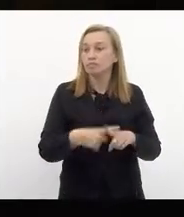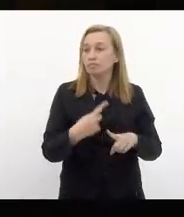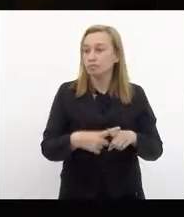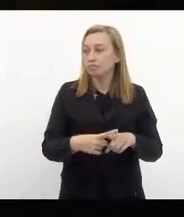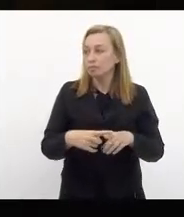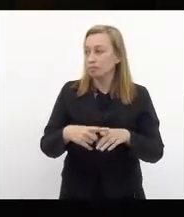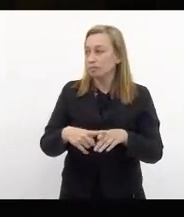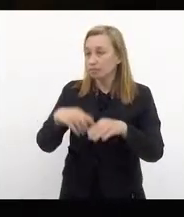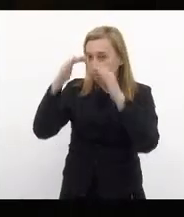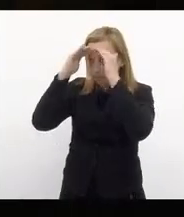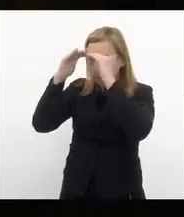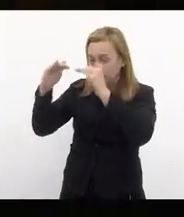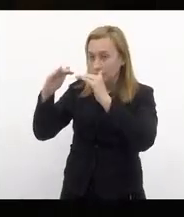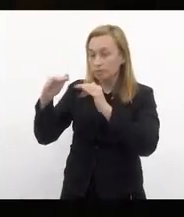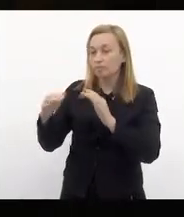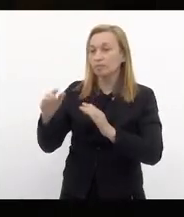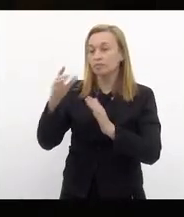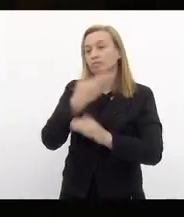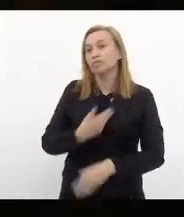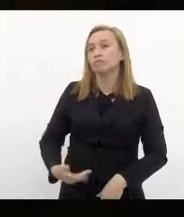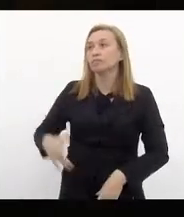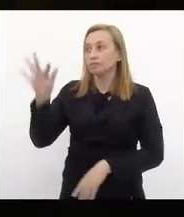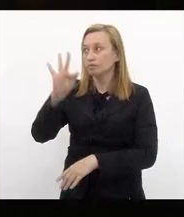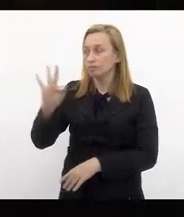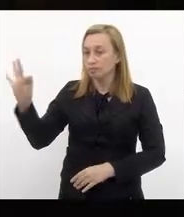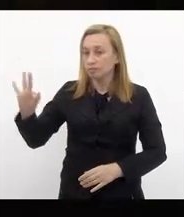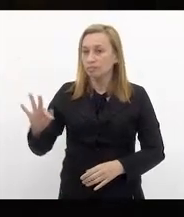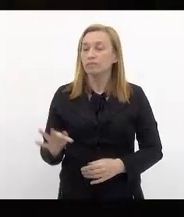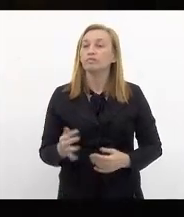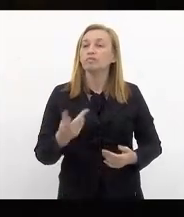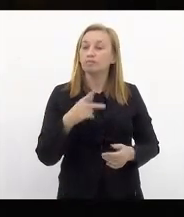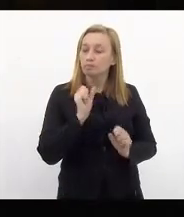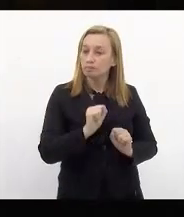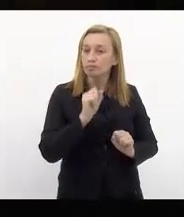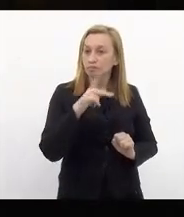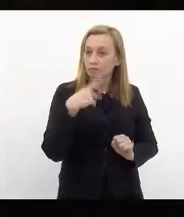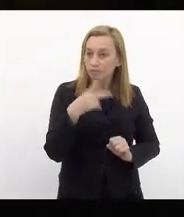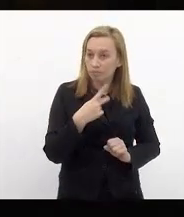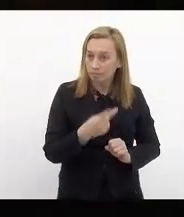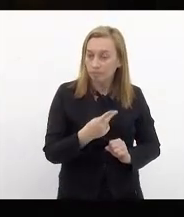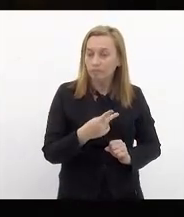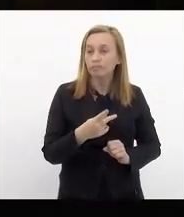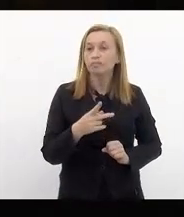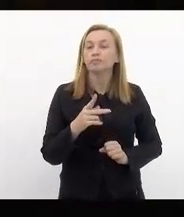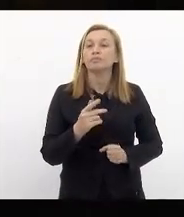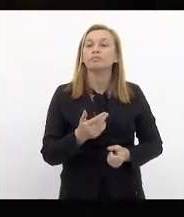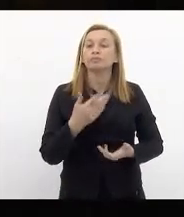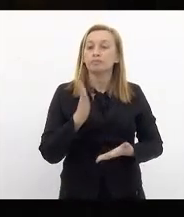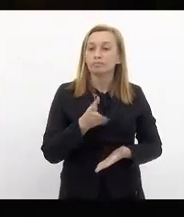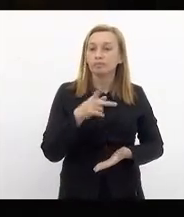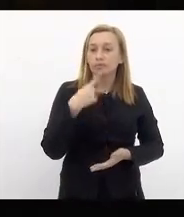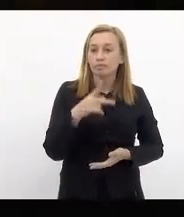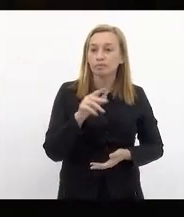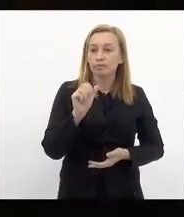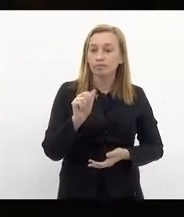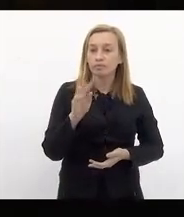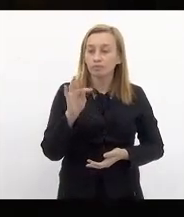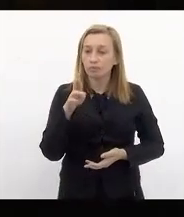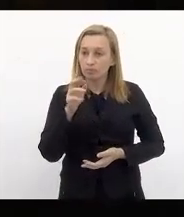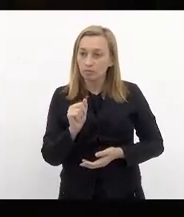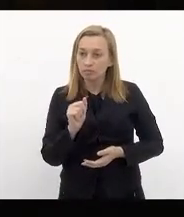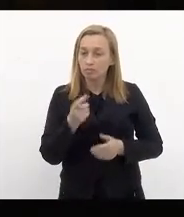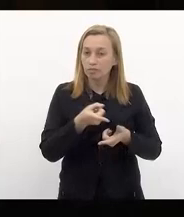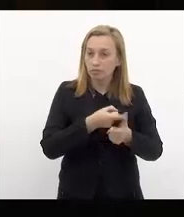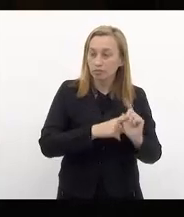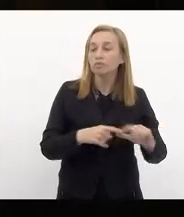A gente podia, inclusive, já falei aqui da suspensão e auditoria da dívida pública, mas a gente